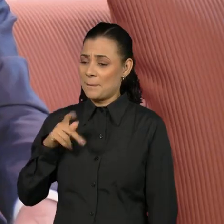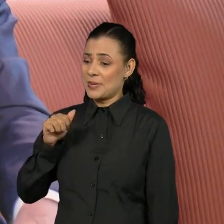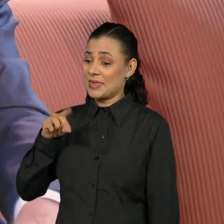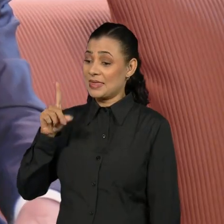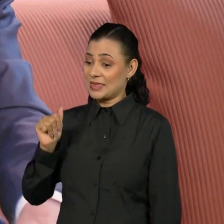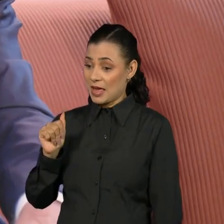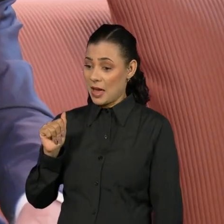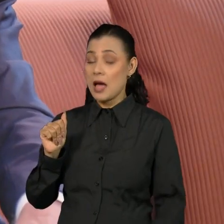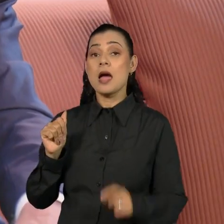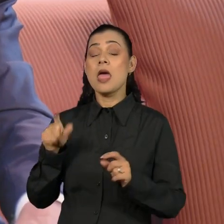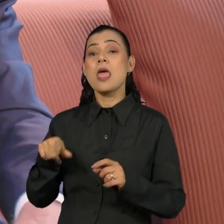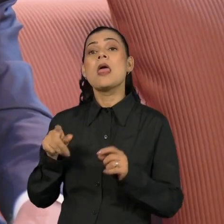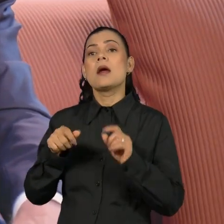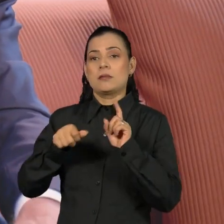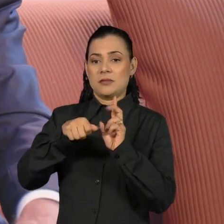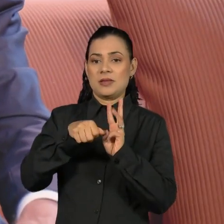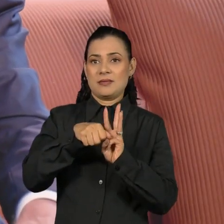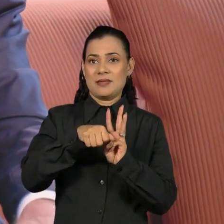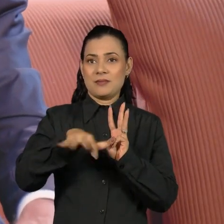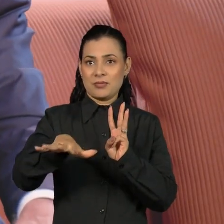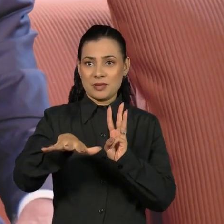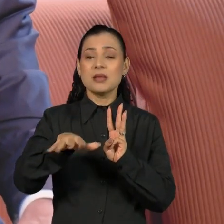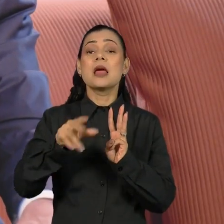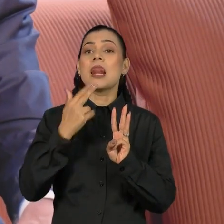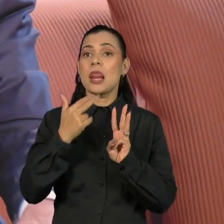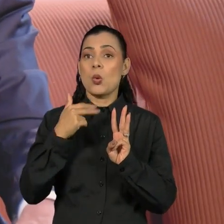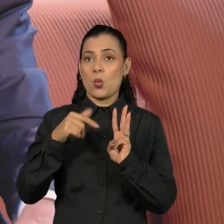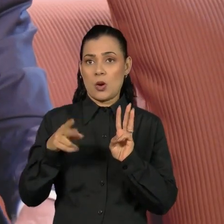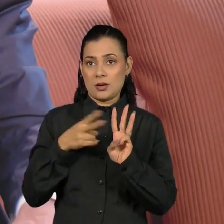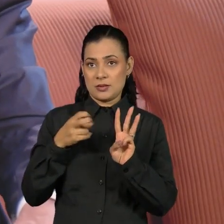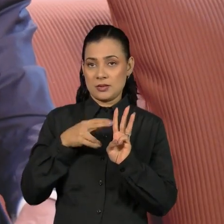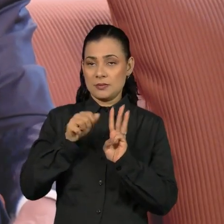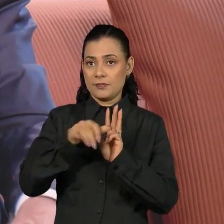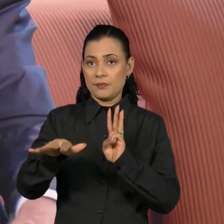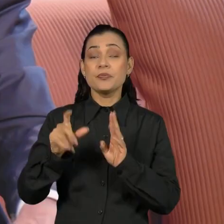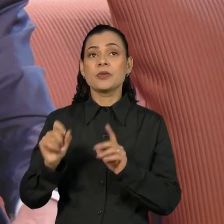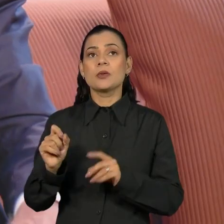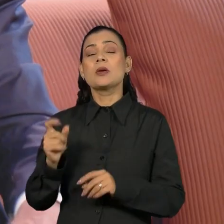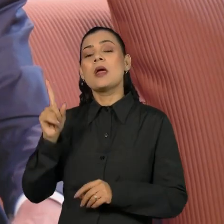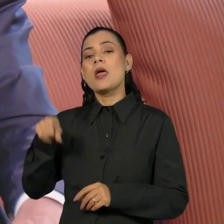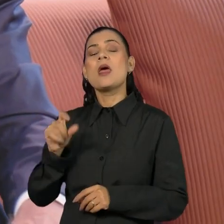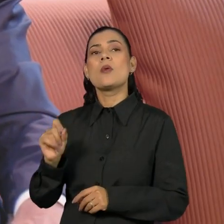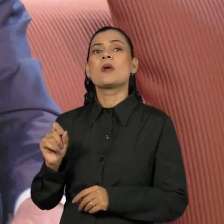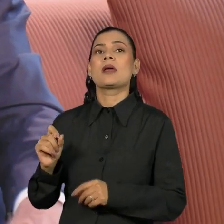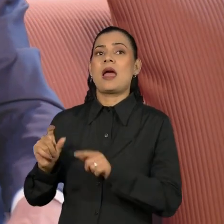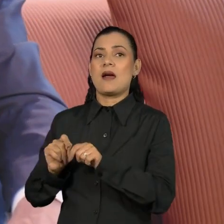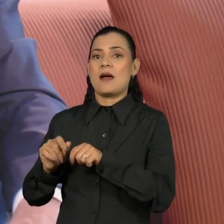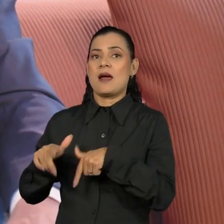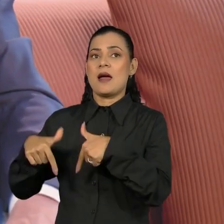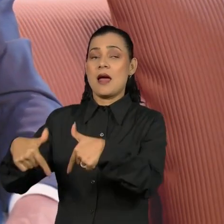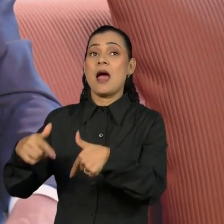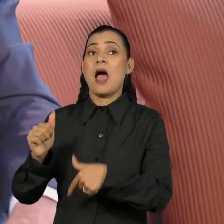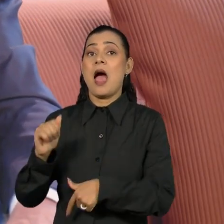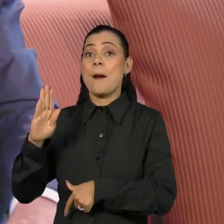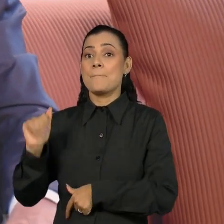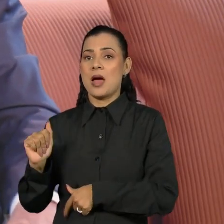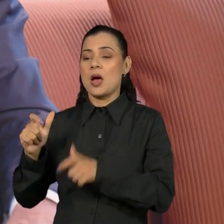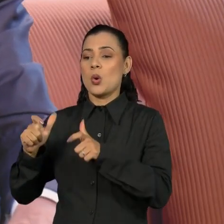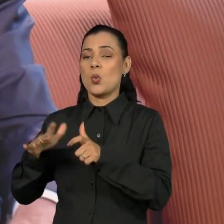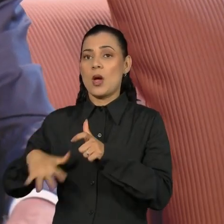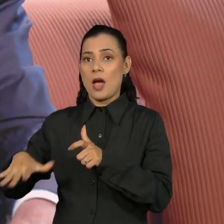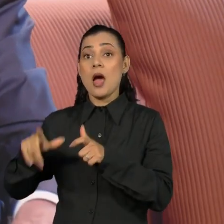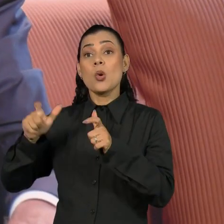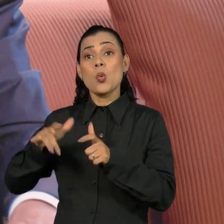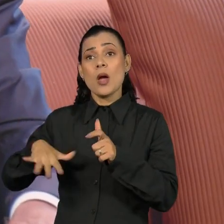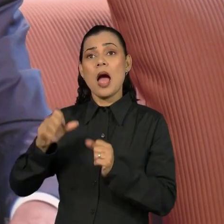Pindá, em Tupi-Guarani, é anzol. Monhã é fazer, fazendo. E aba é lugar. Lugar